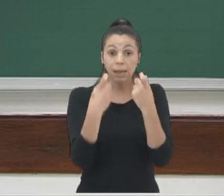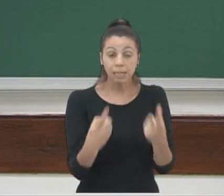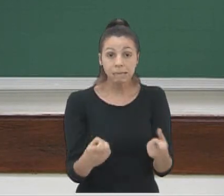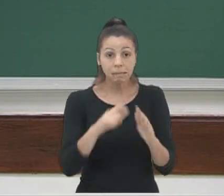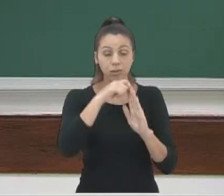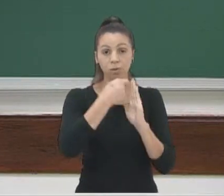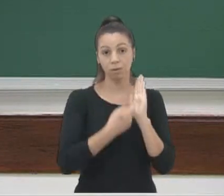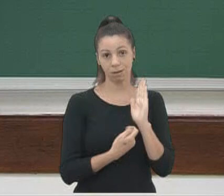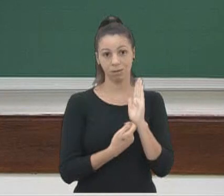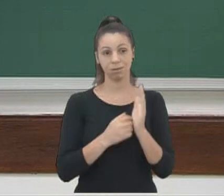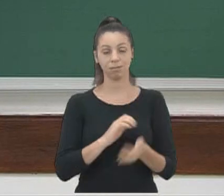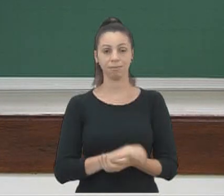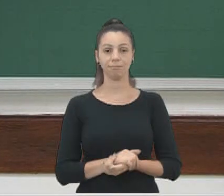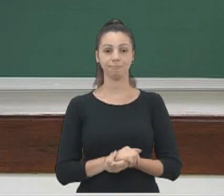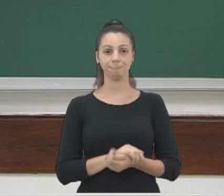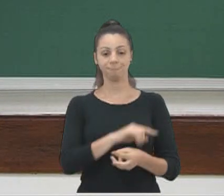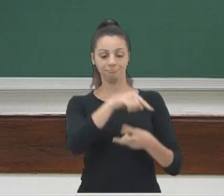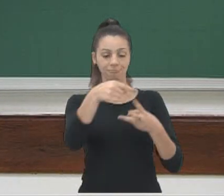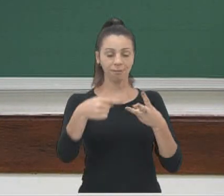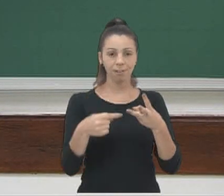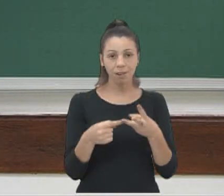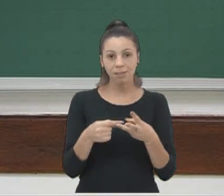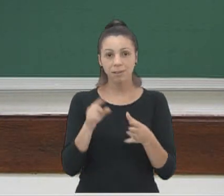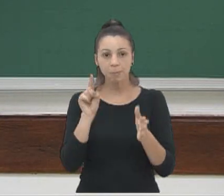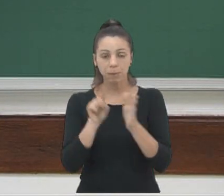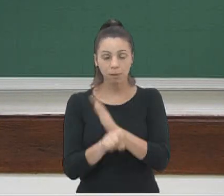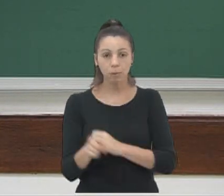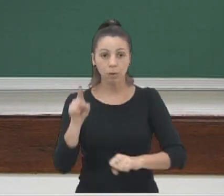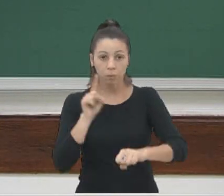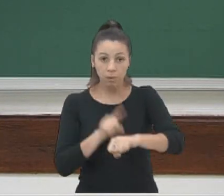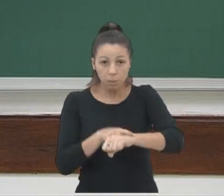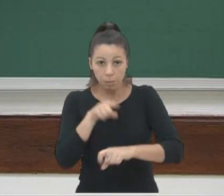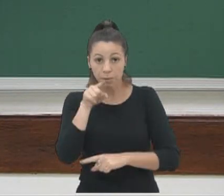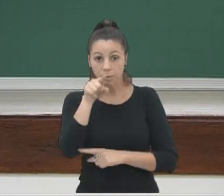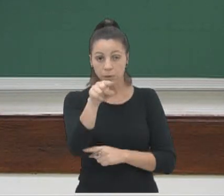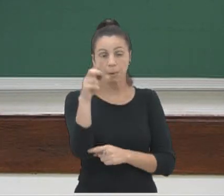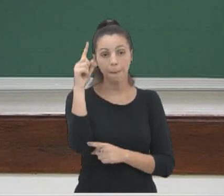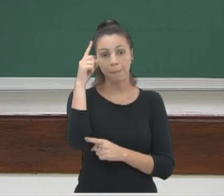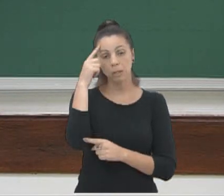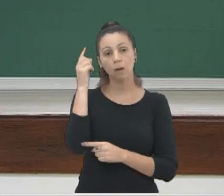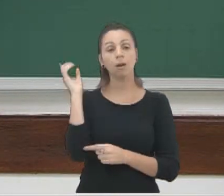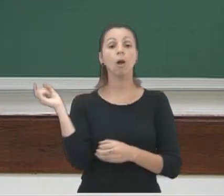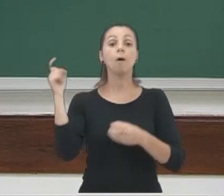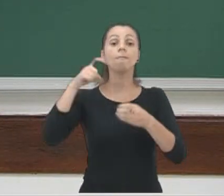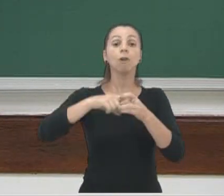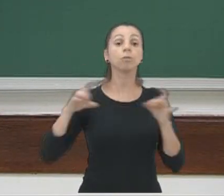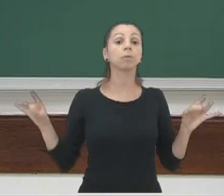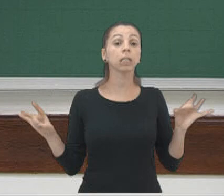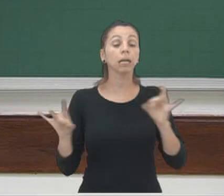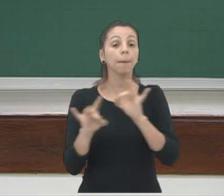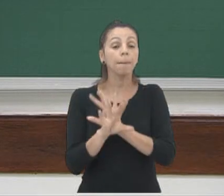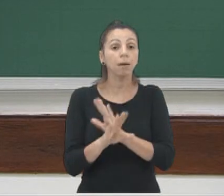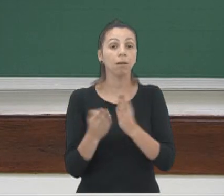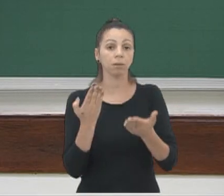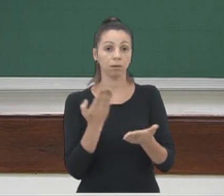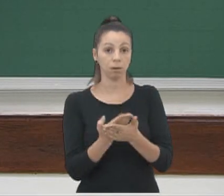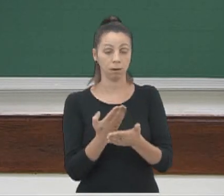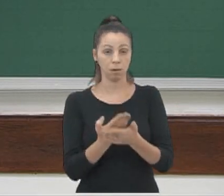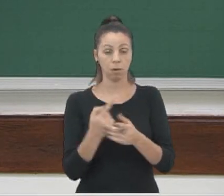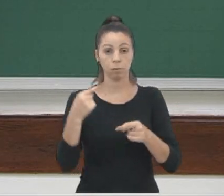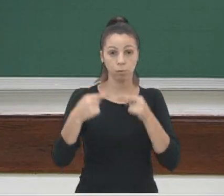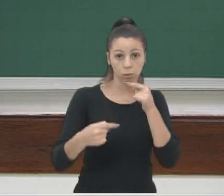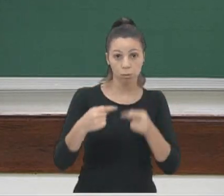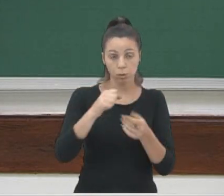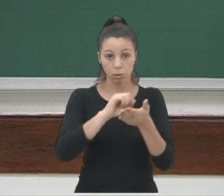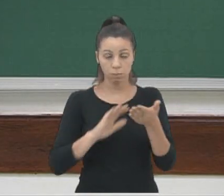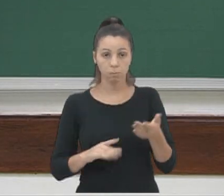é. Vamos ler as 3 perguntas, eu vou dar um tempo para você pensar, e aí a gente volta para fechar a aula discutindo essas questões.